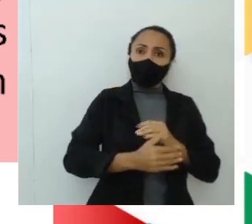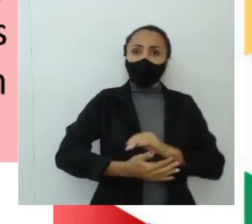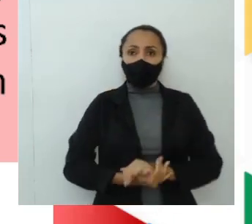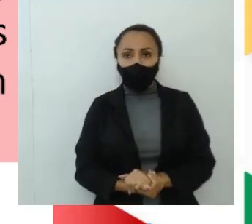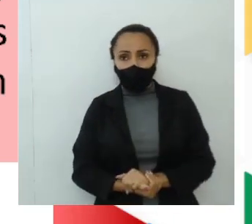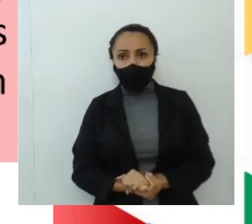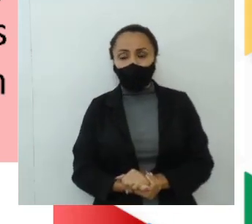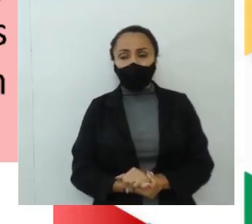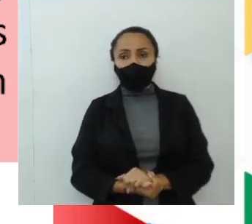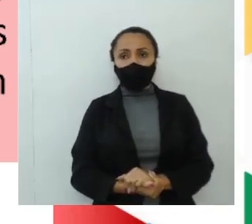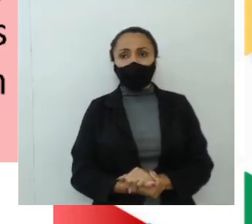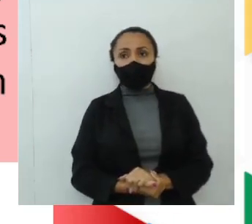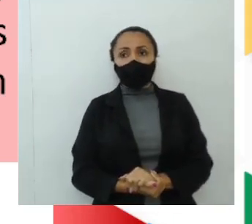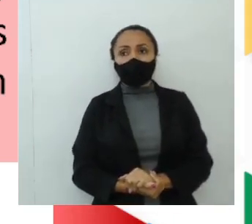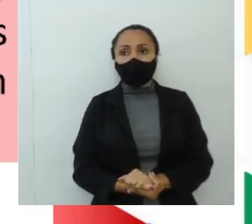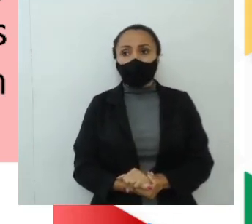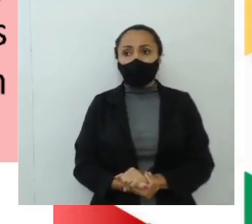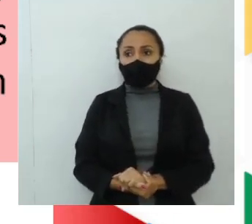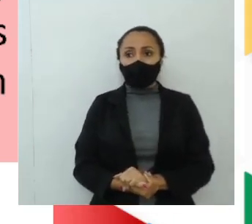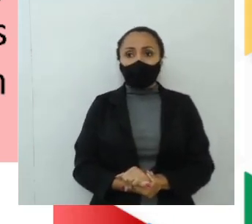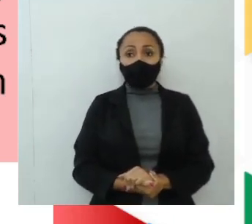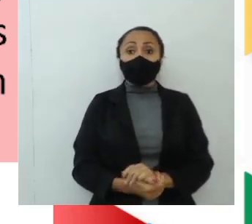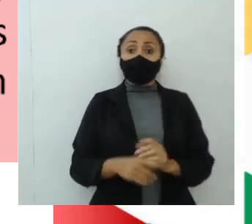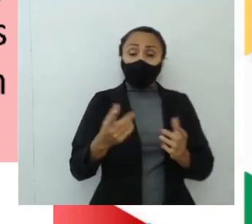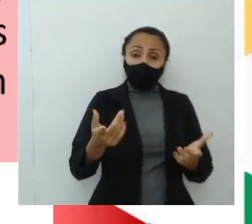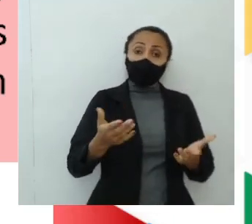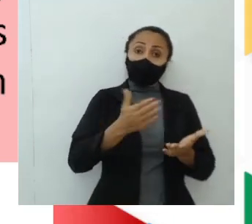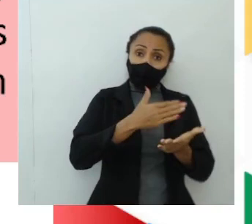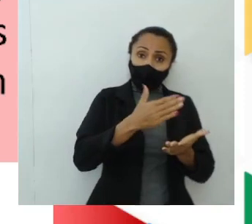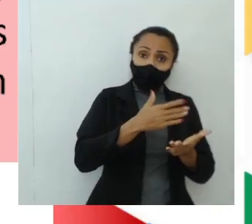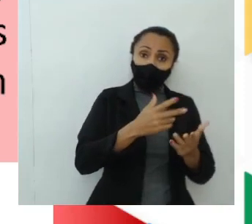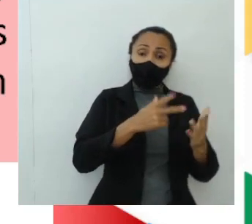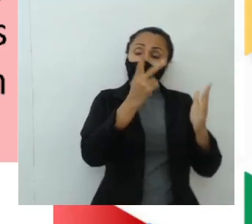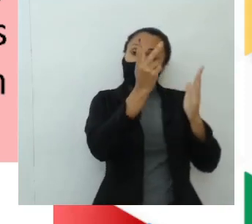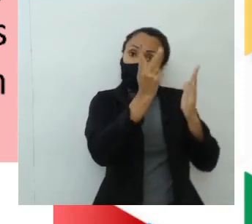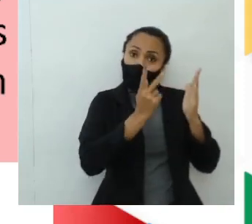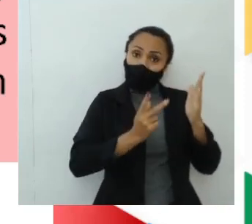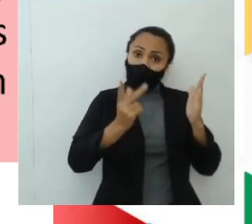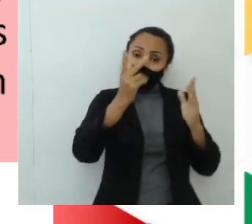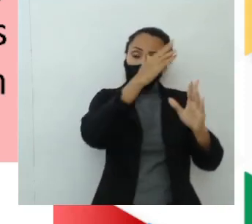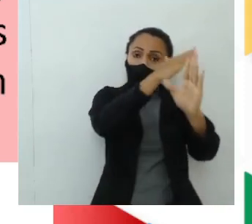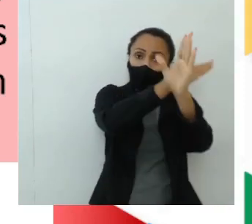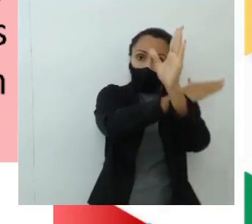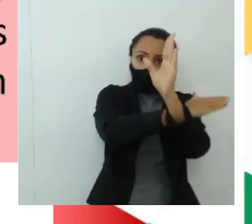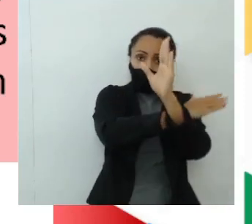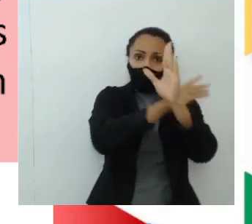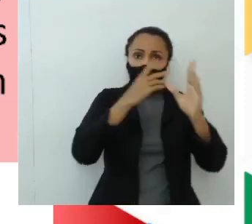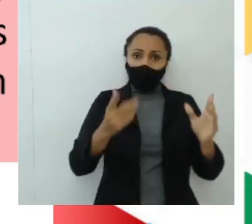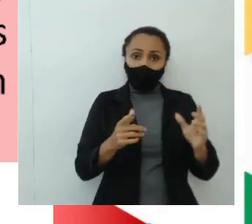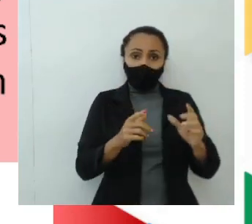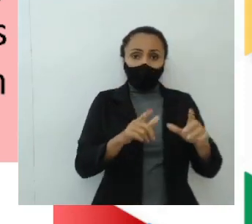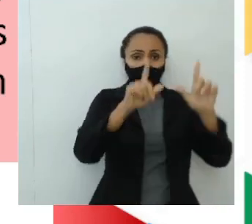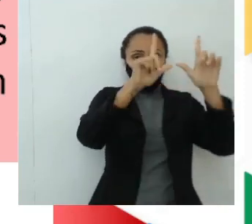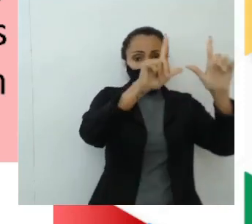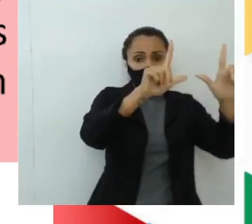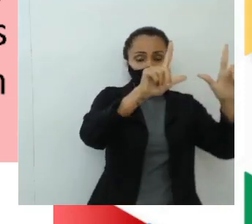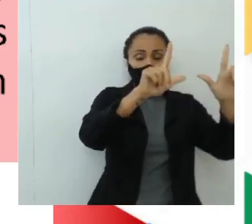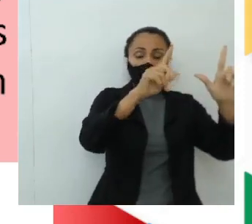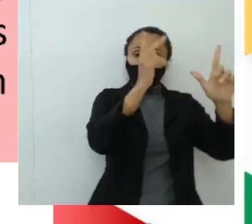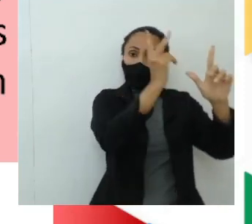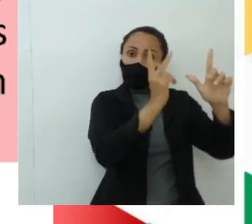para entender? Se não deu, você vai no teu caderno, desenha o plano cartesiano, bota uma figura no primeiro